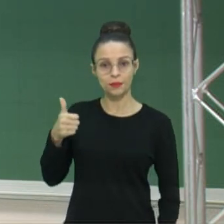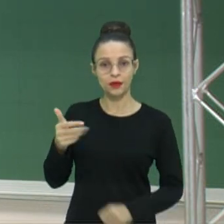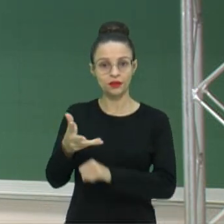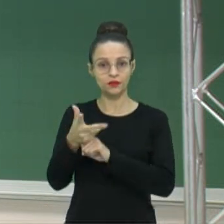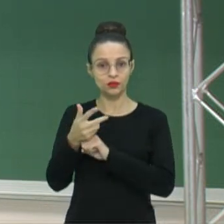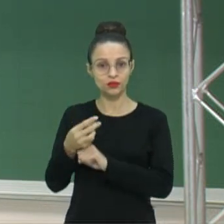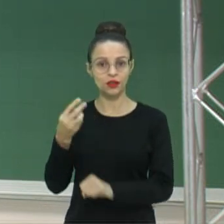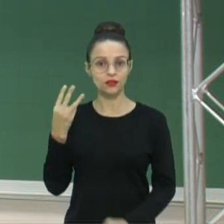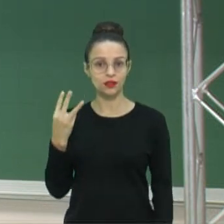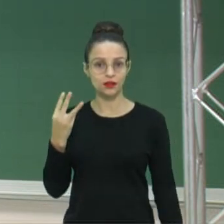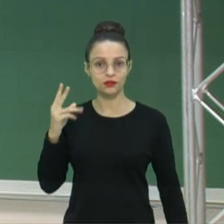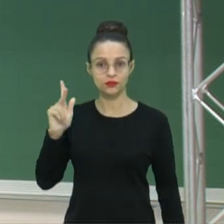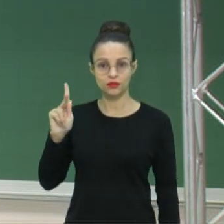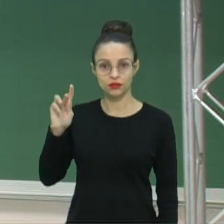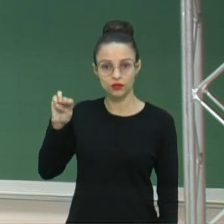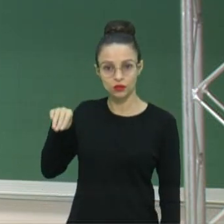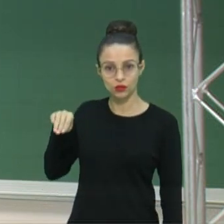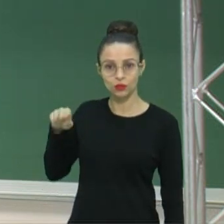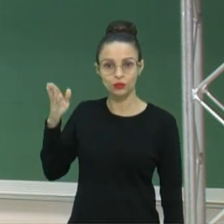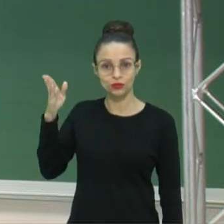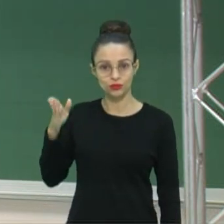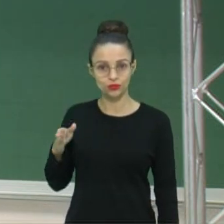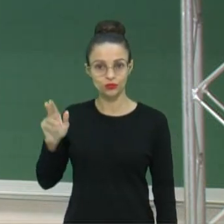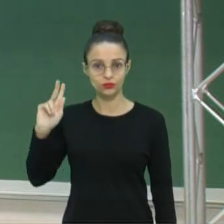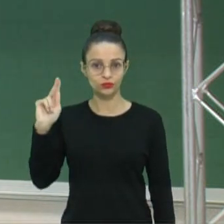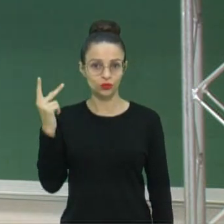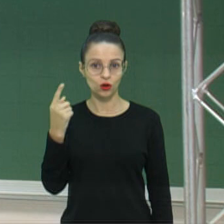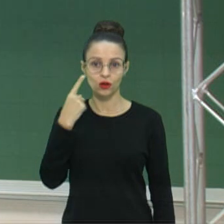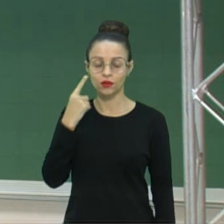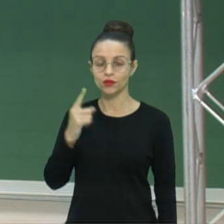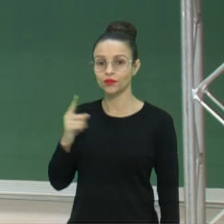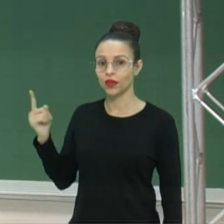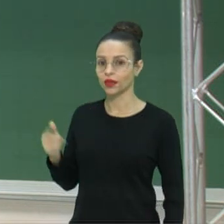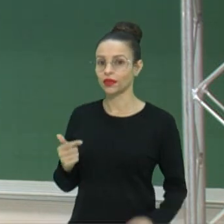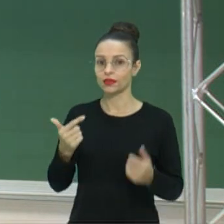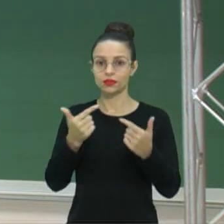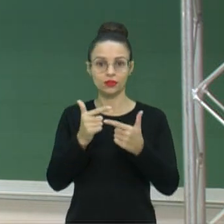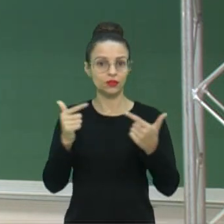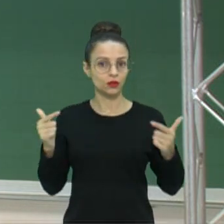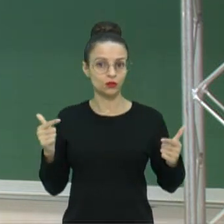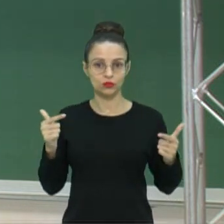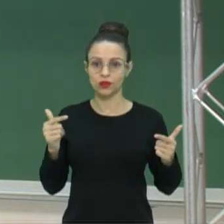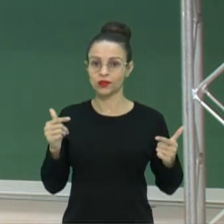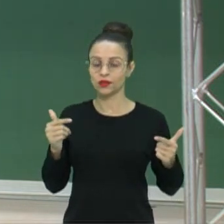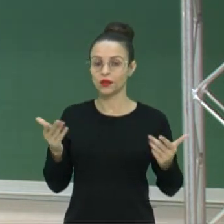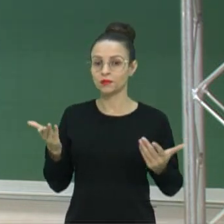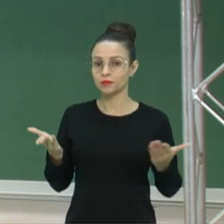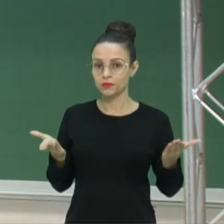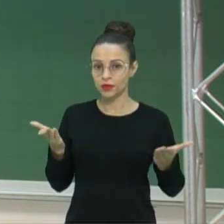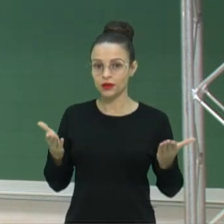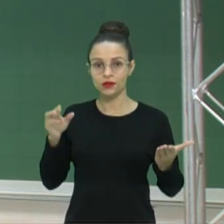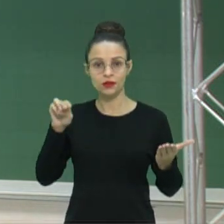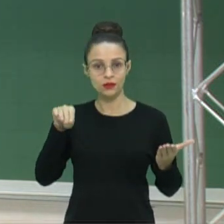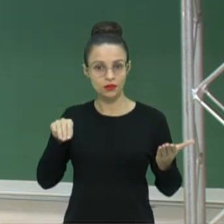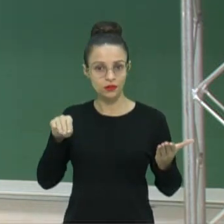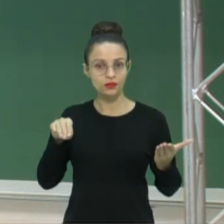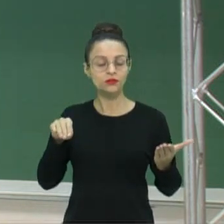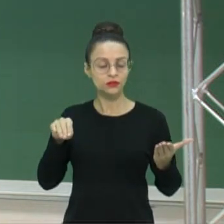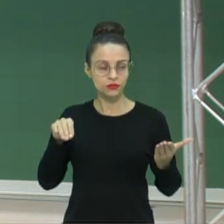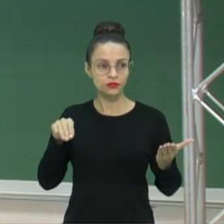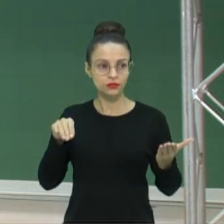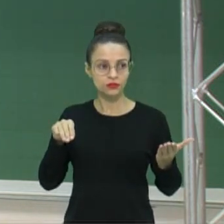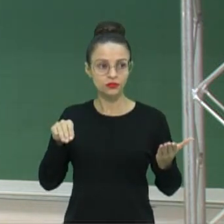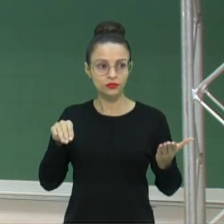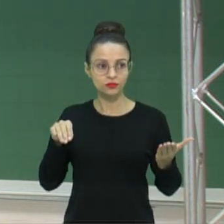3 quilômetros por hora, né? Observe que eu não tenho nem a massa do tubarão e eu tenho apenas